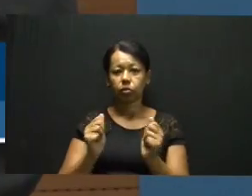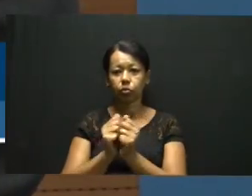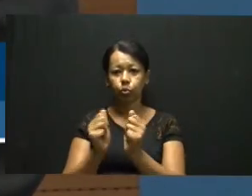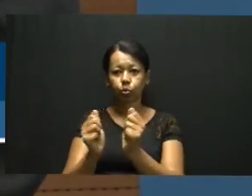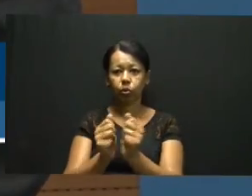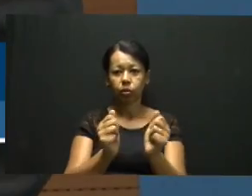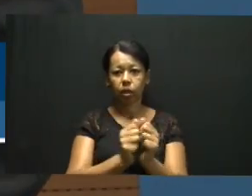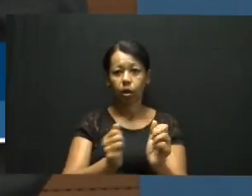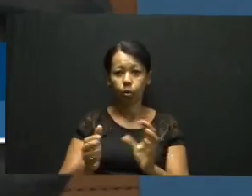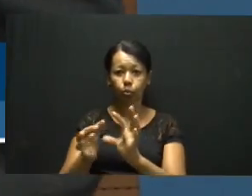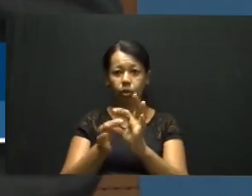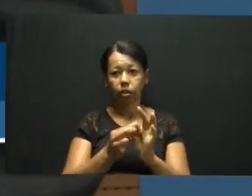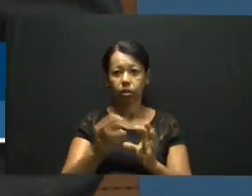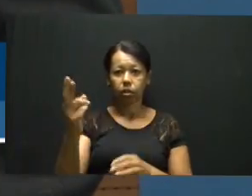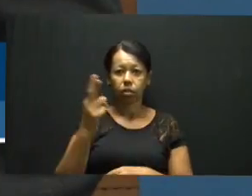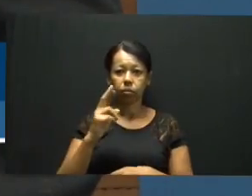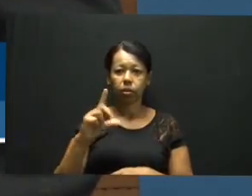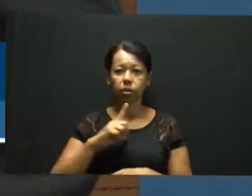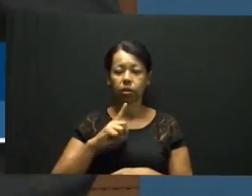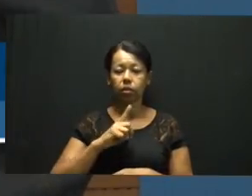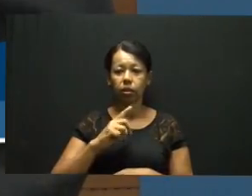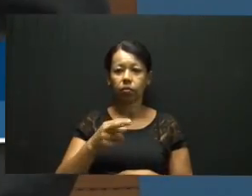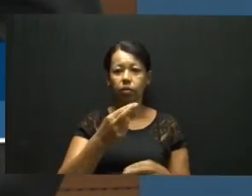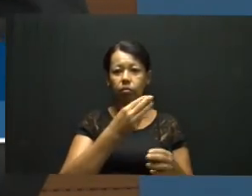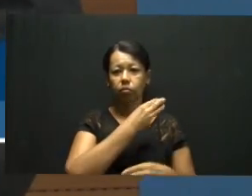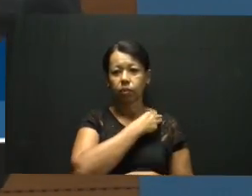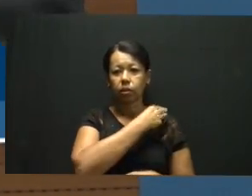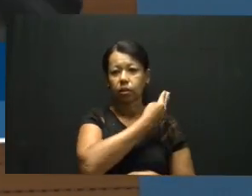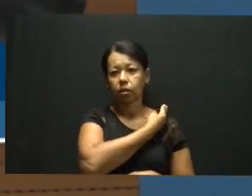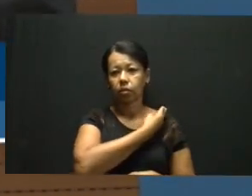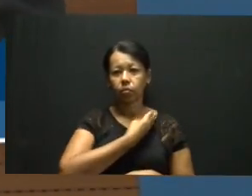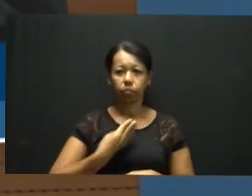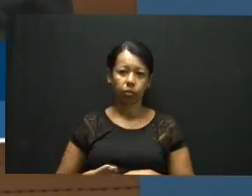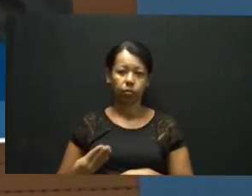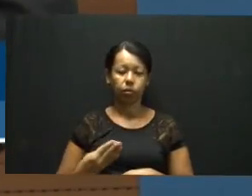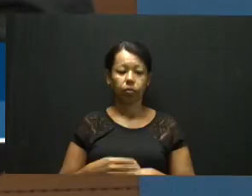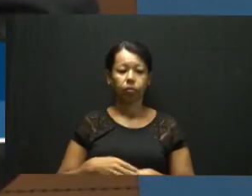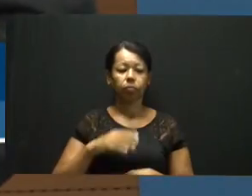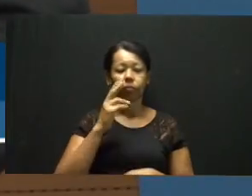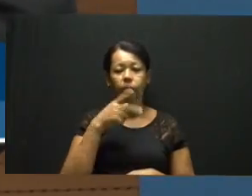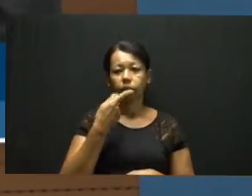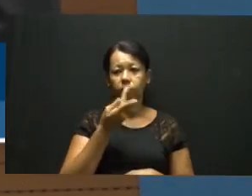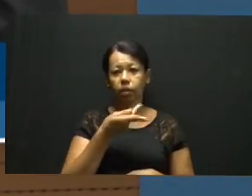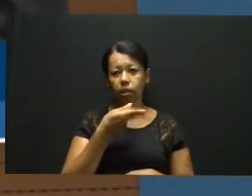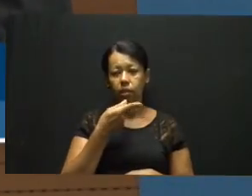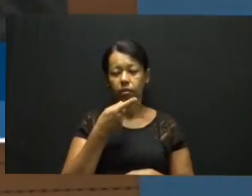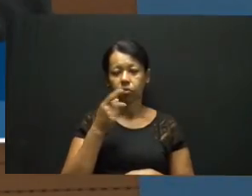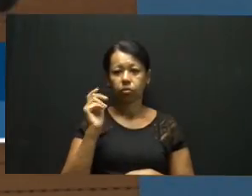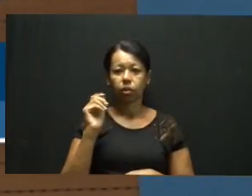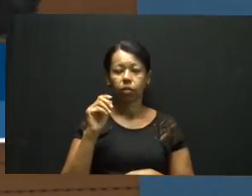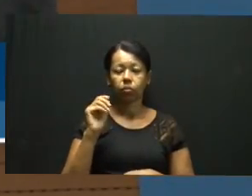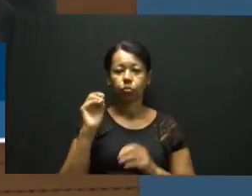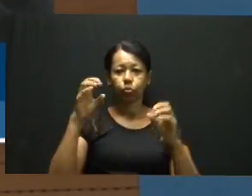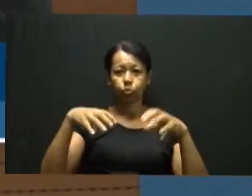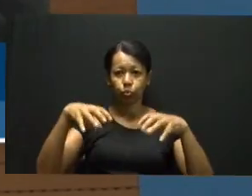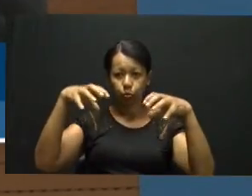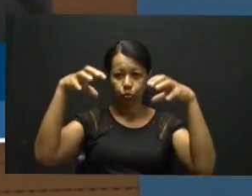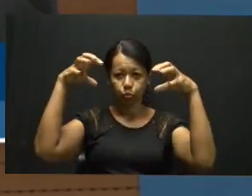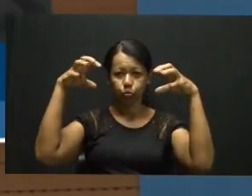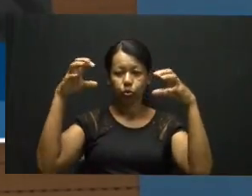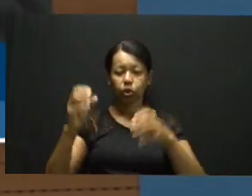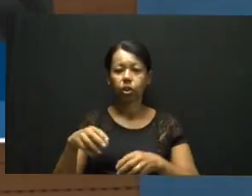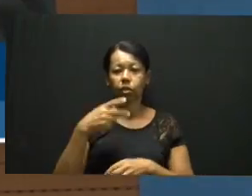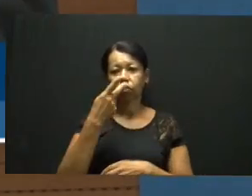essa resposta que tive do Ministério Público, somente para ilustrar. Sobre a questão da enchente, dessa questão